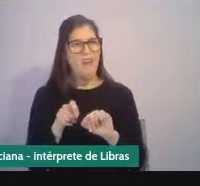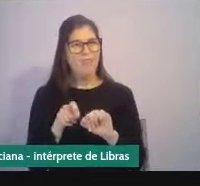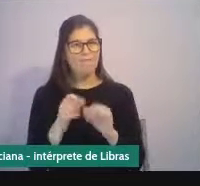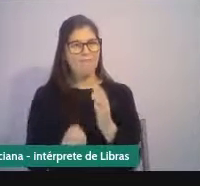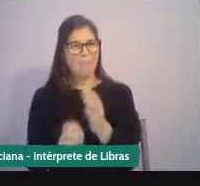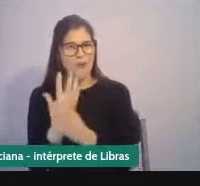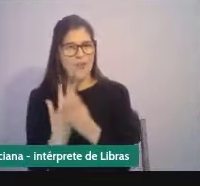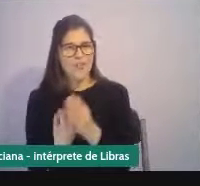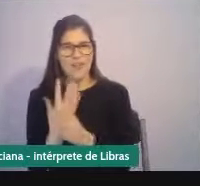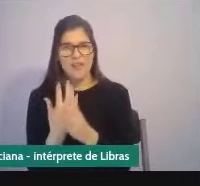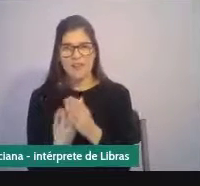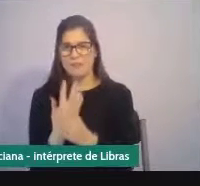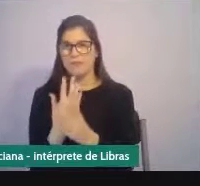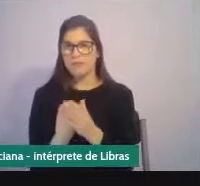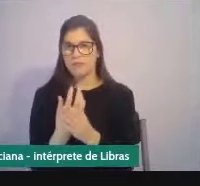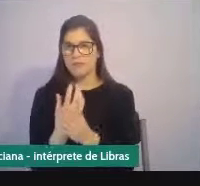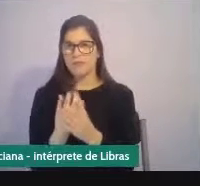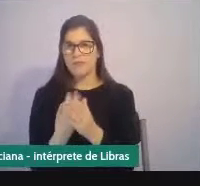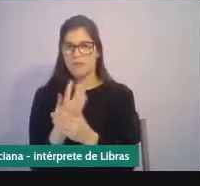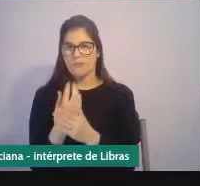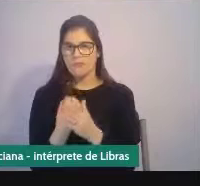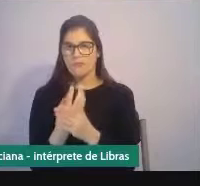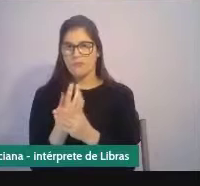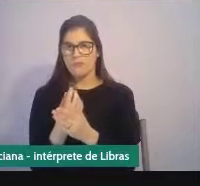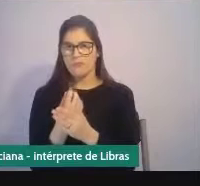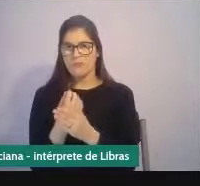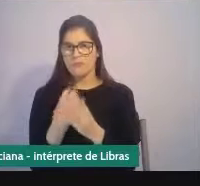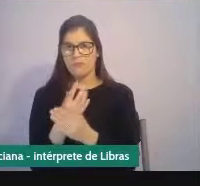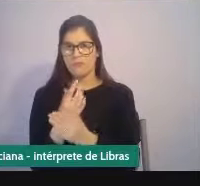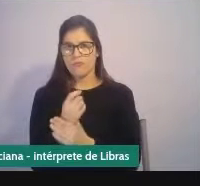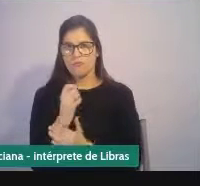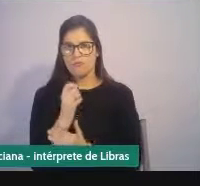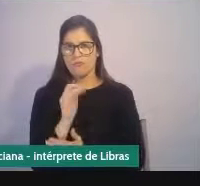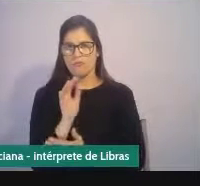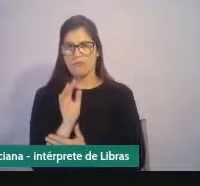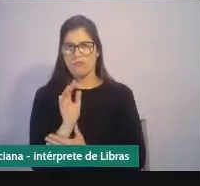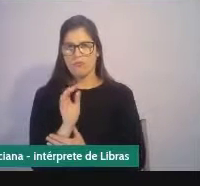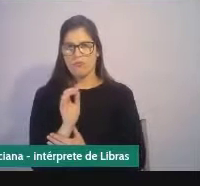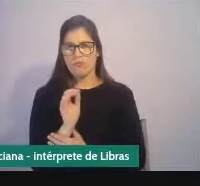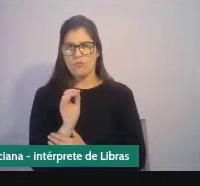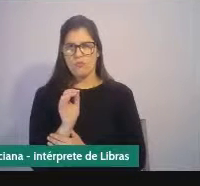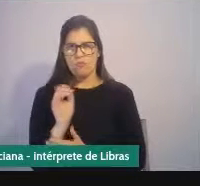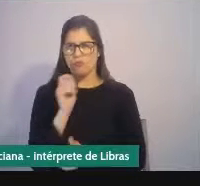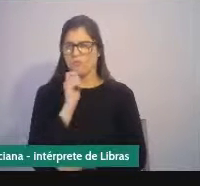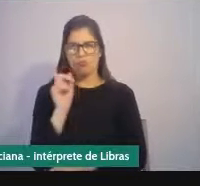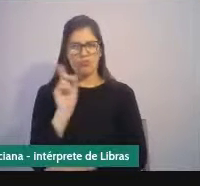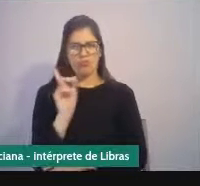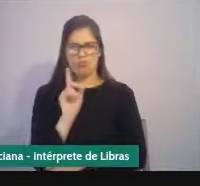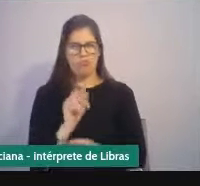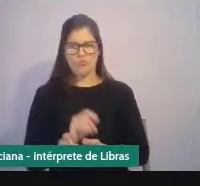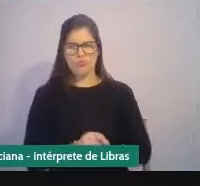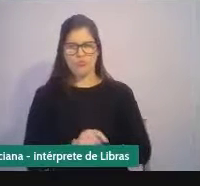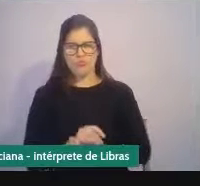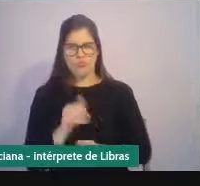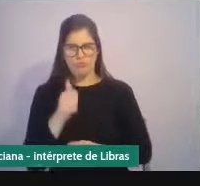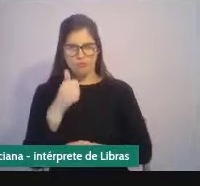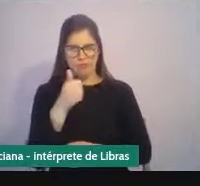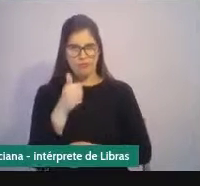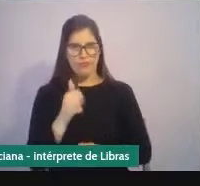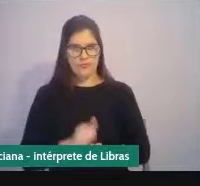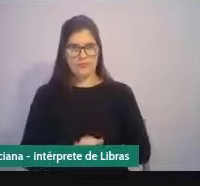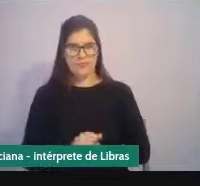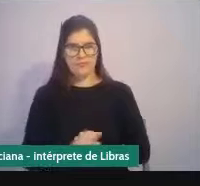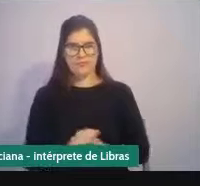os objetos para as atividades não presenciais. Também os professores de matemática